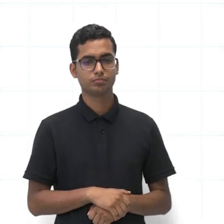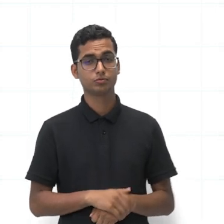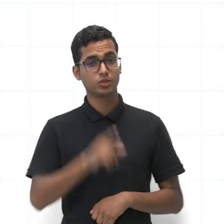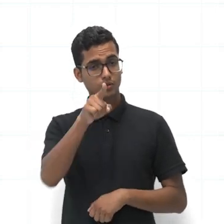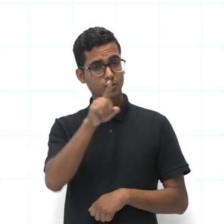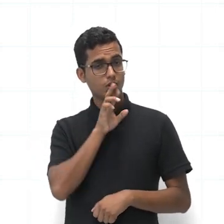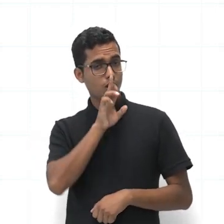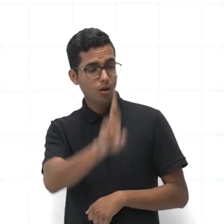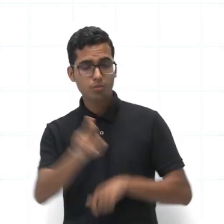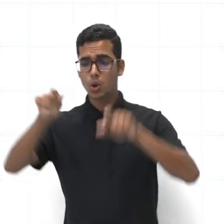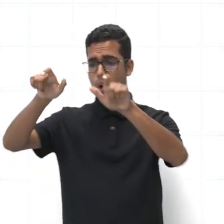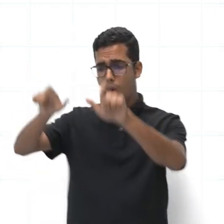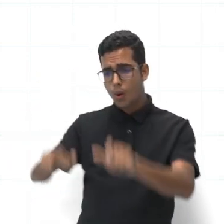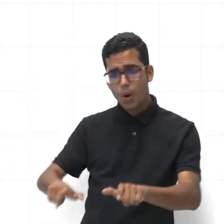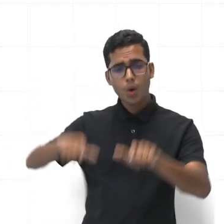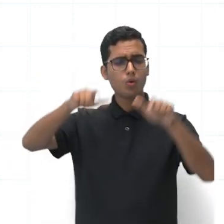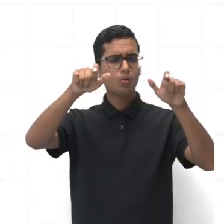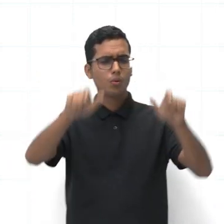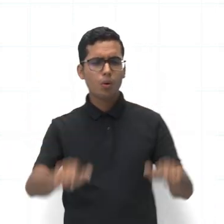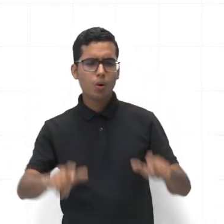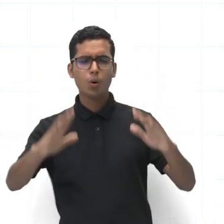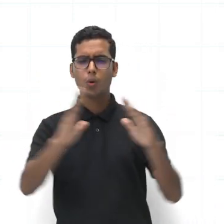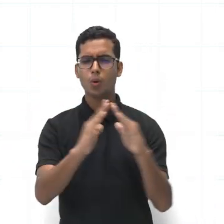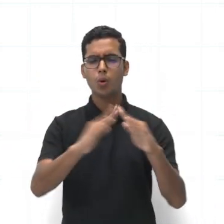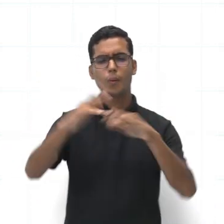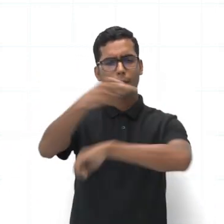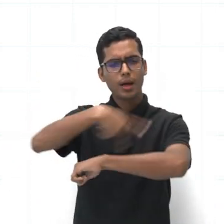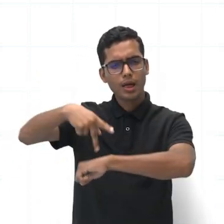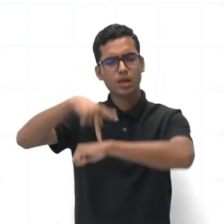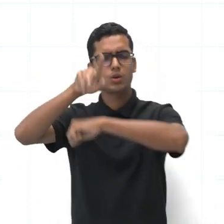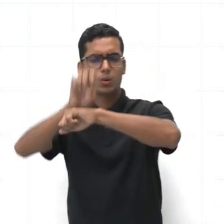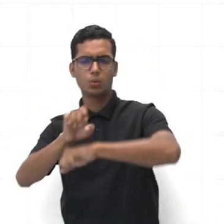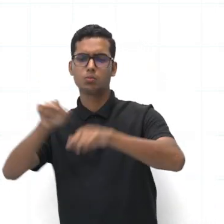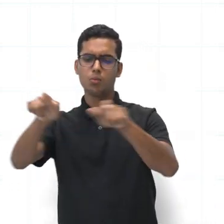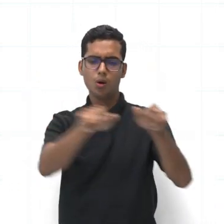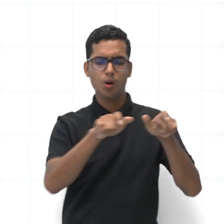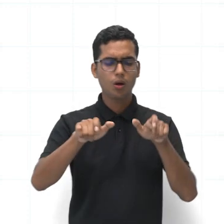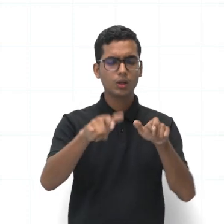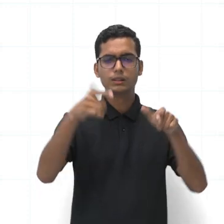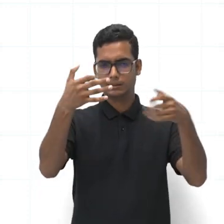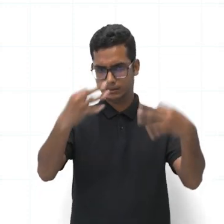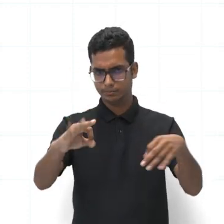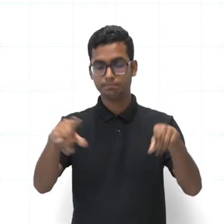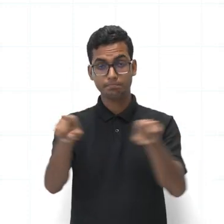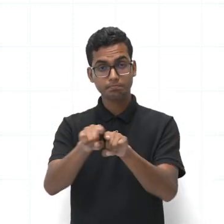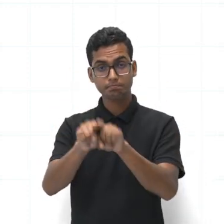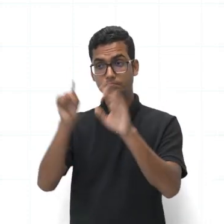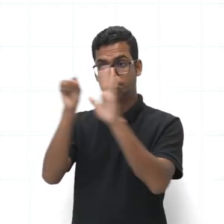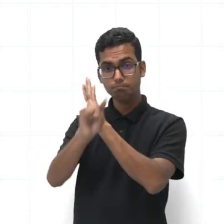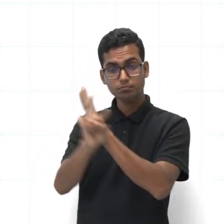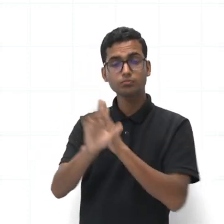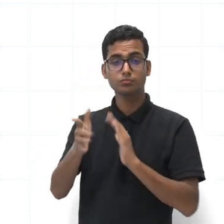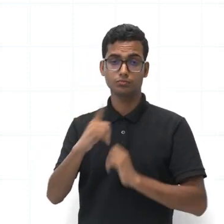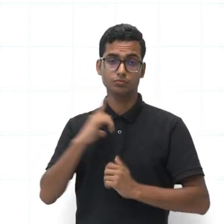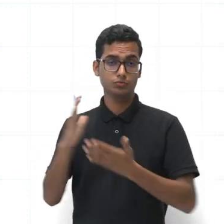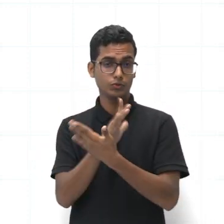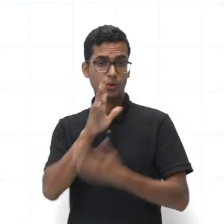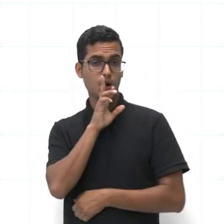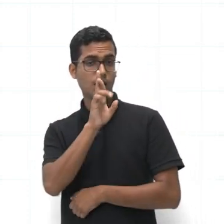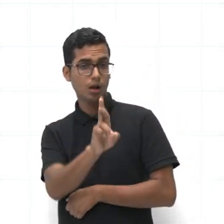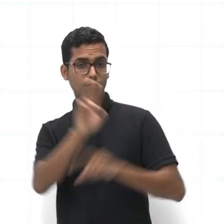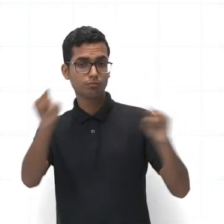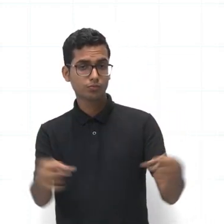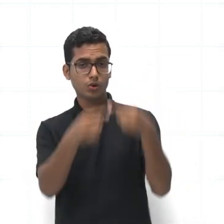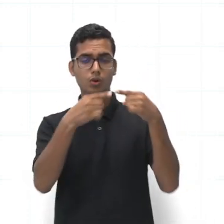a cidade, você pode dizer o bairro, o país, tá bom? Então a pergunta aqui tem algumas respostas, certo? Sempre